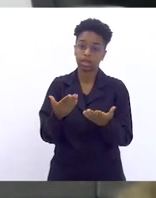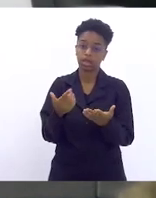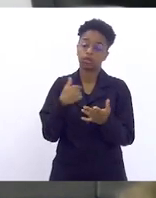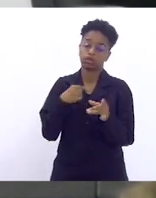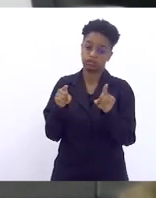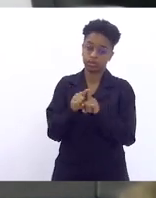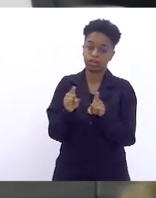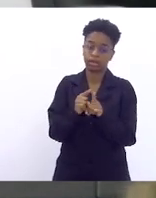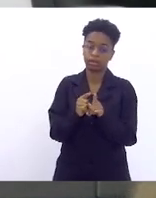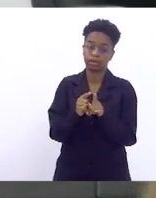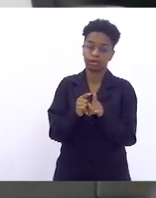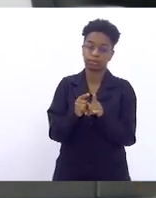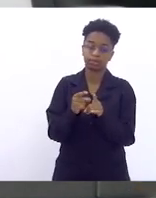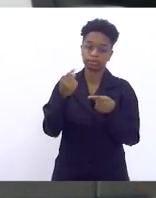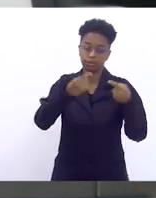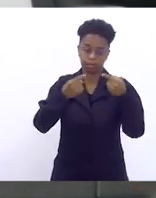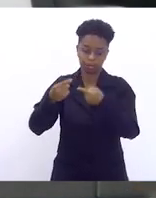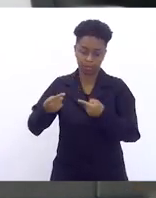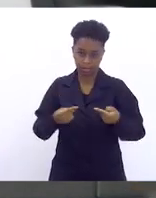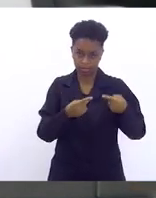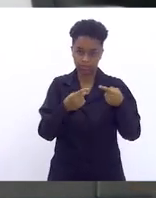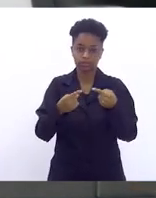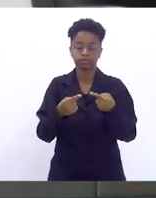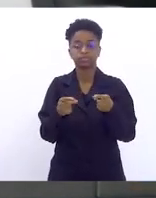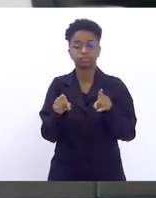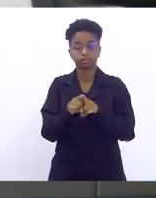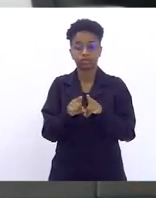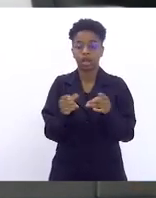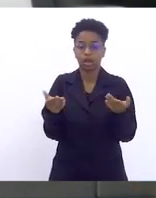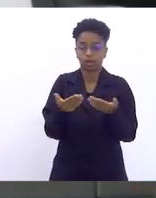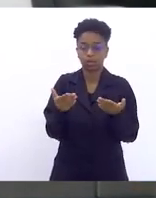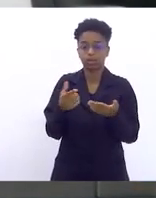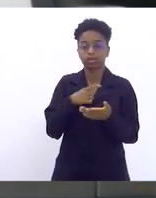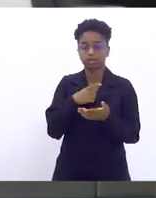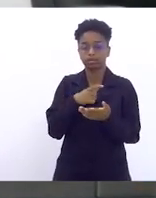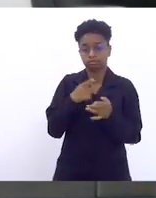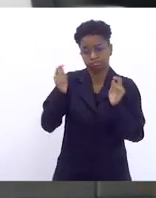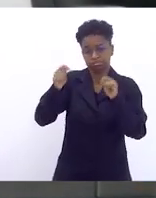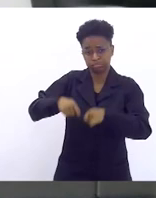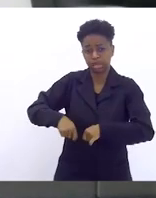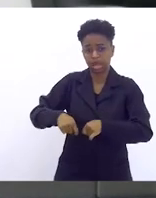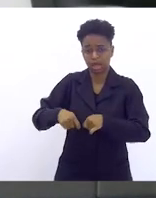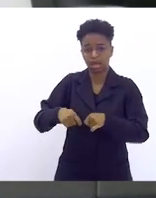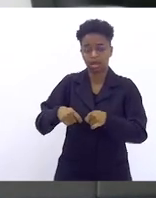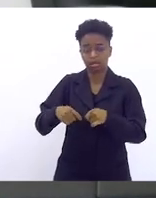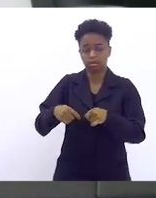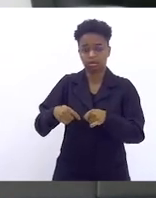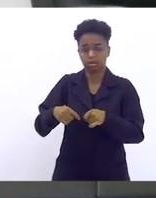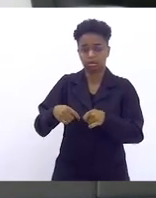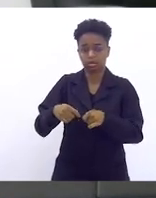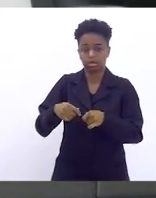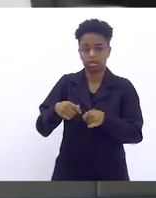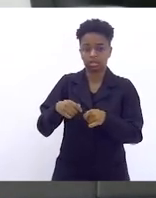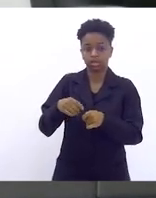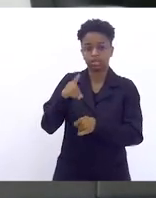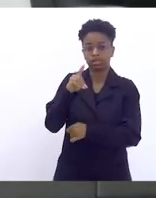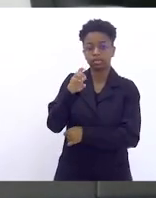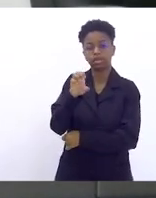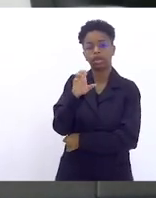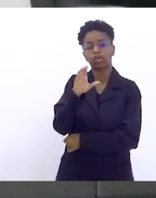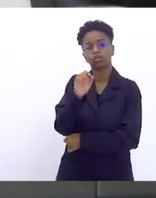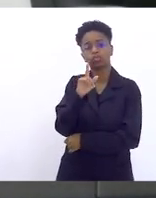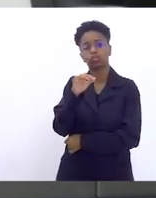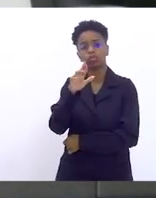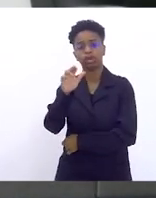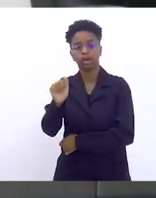também vem caminhando a Agricultura de Baixo Carbono hoje é possível se produzia com a agricultura que exista